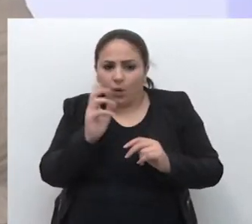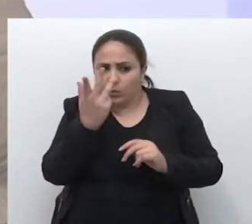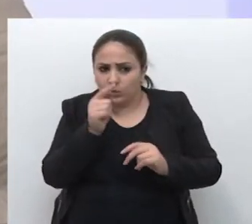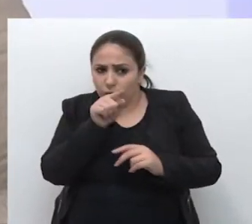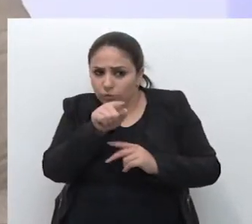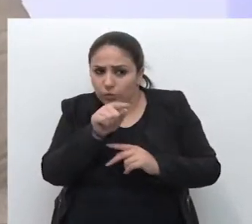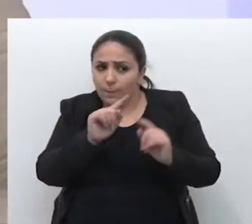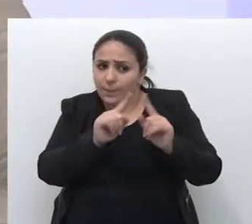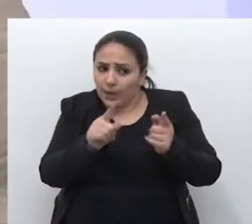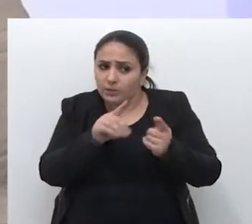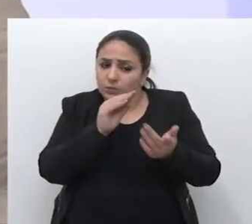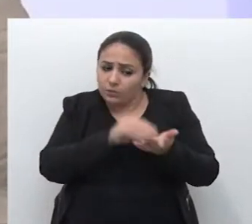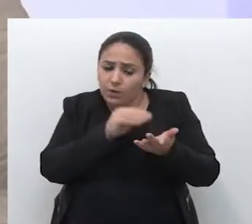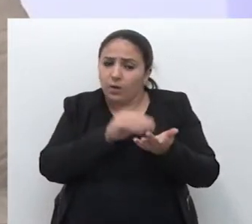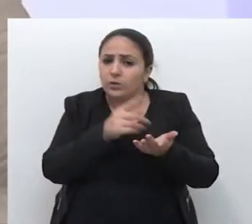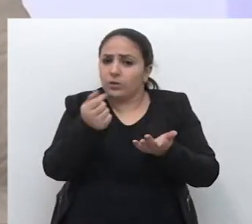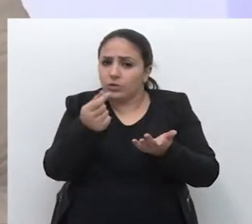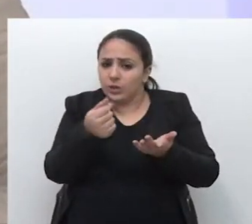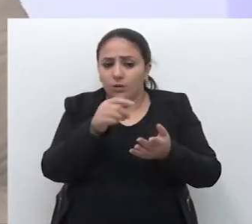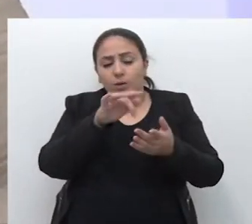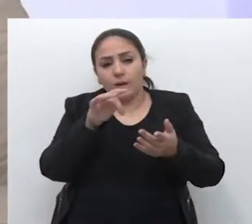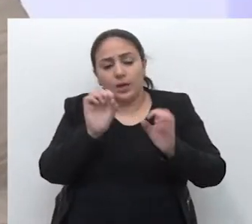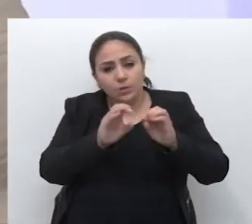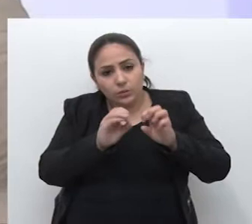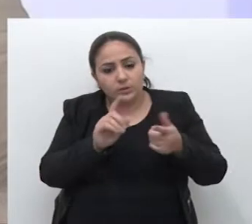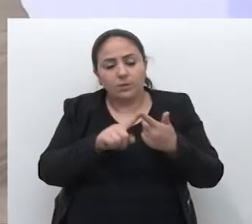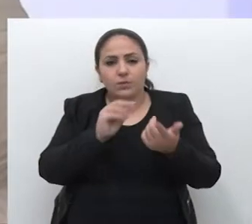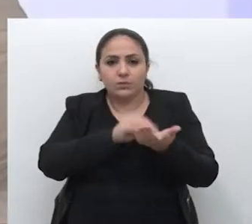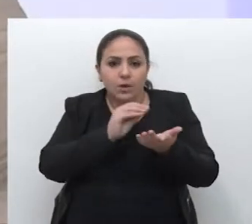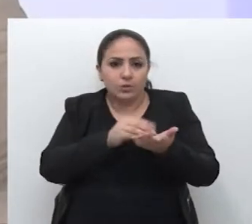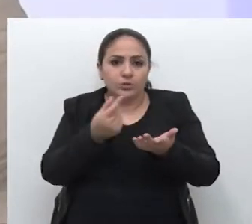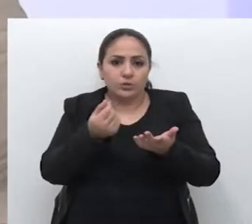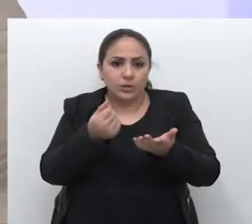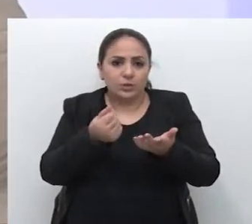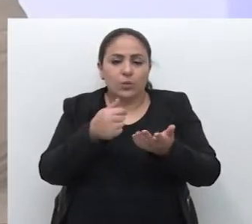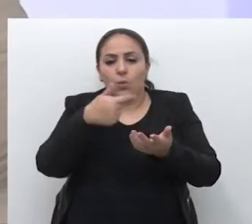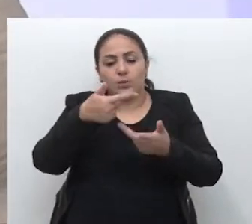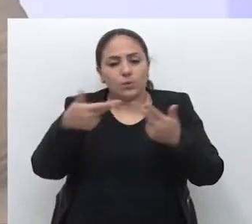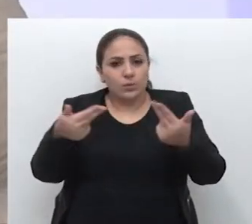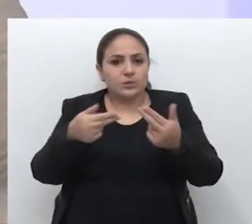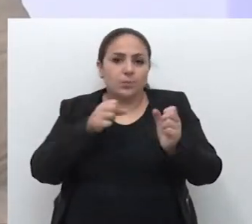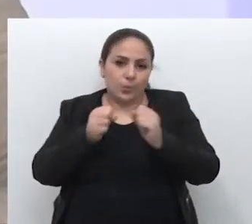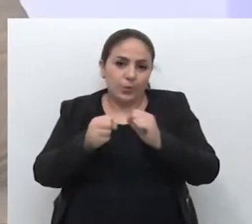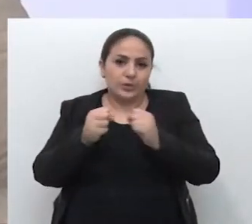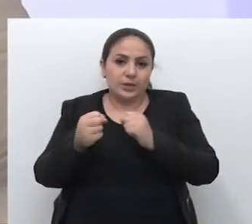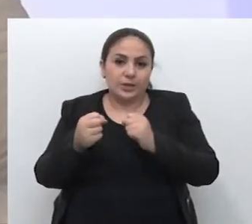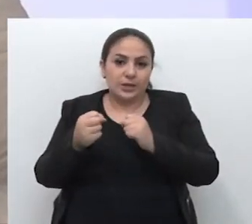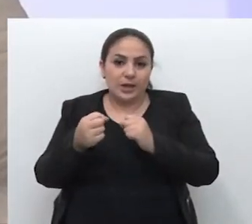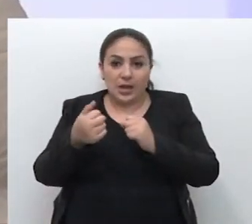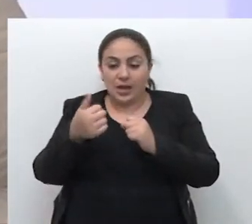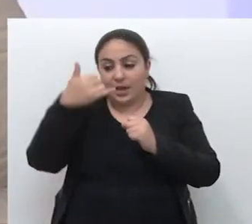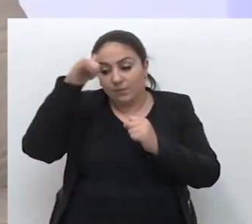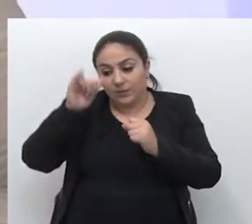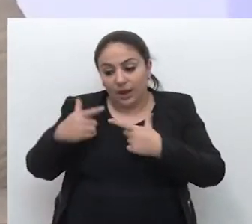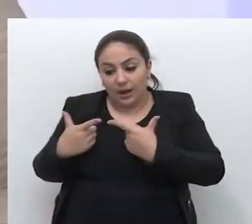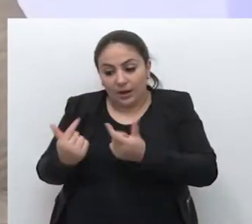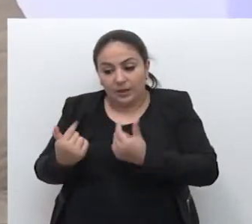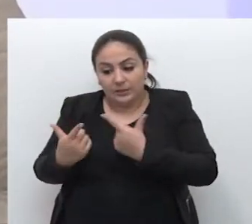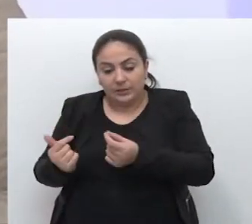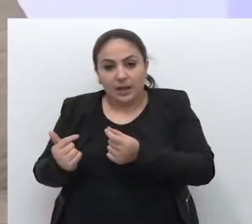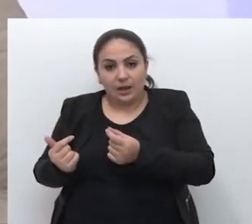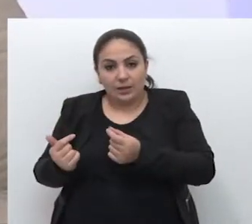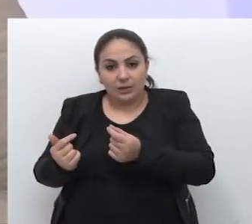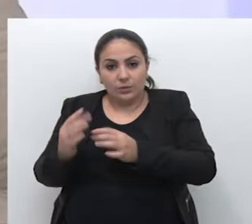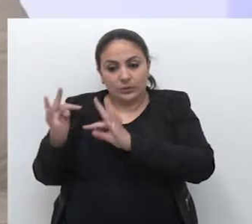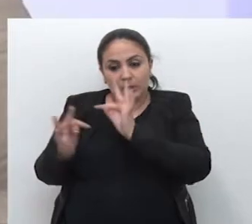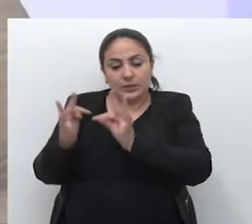contigo, mas você está sofrendo, ou a falta de verba para a educação, para alguma coisa que poderia ter sido desse dinheiro